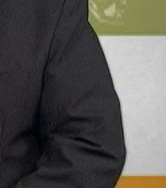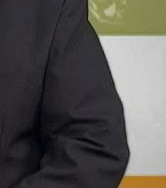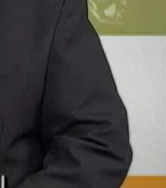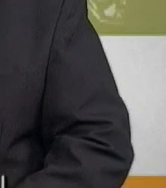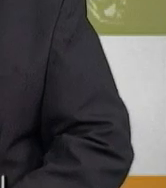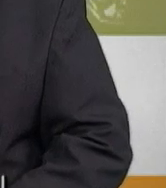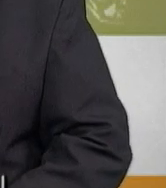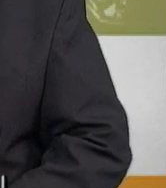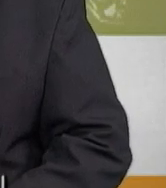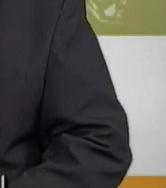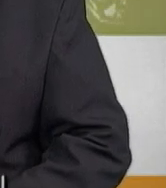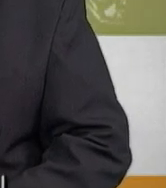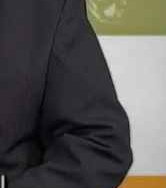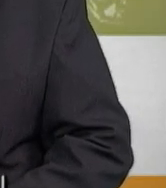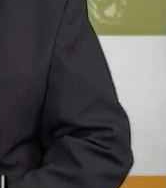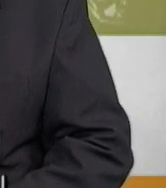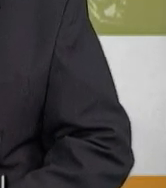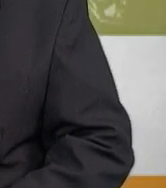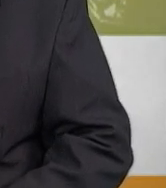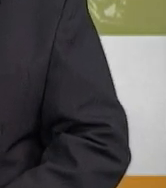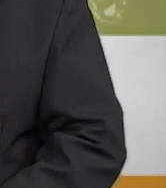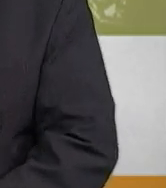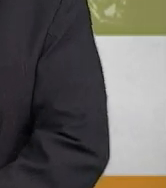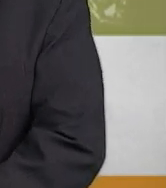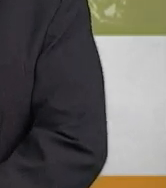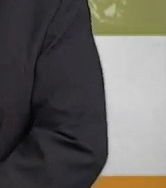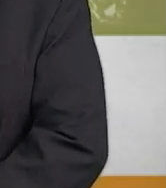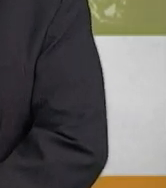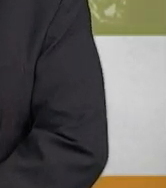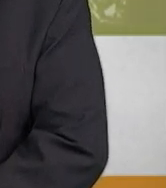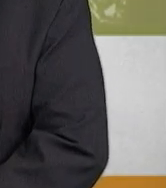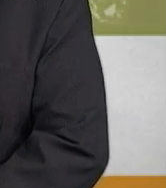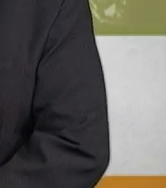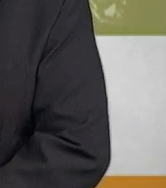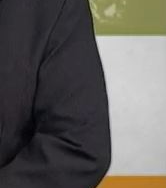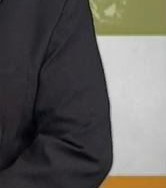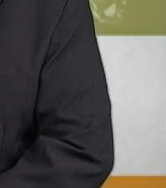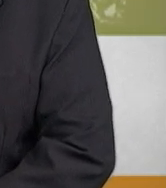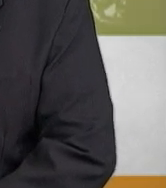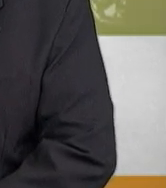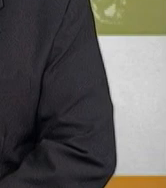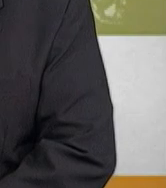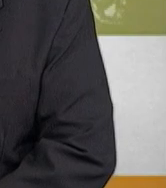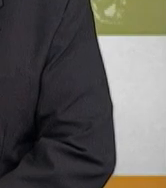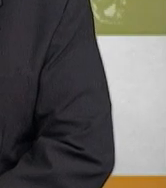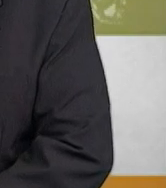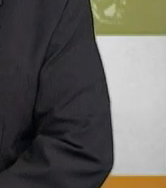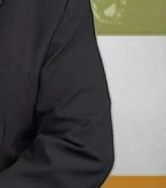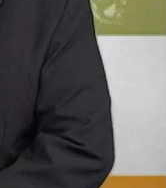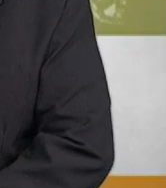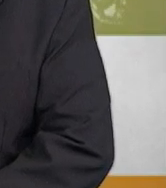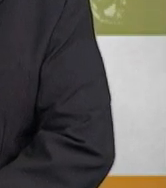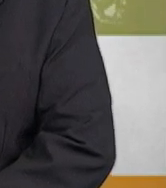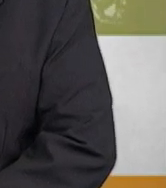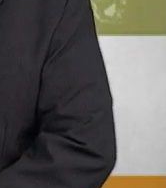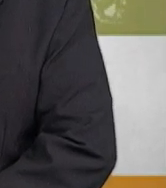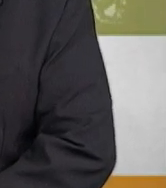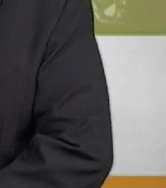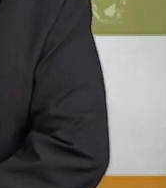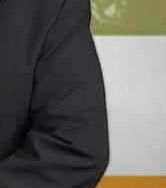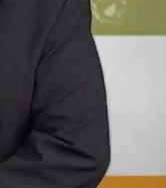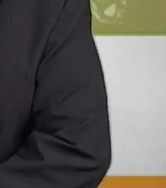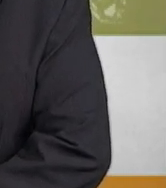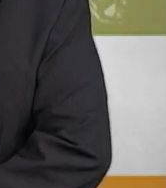A presidenta Dilma Rousseff participou em Porto Alegre do seminário Diálogos entre Sociedade Civil e Governos, no